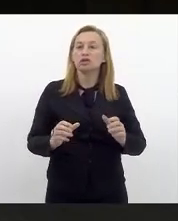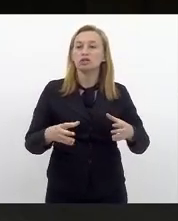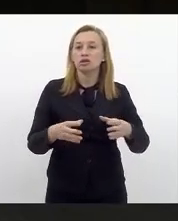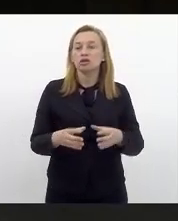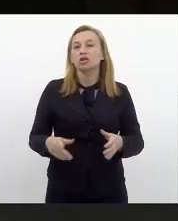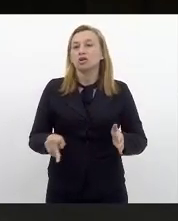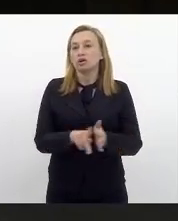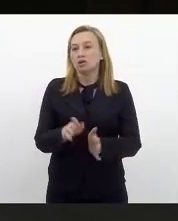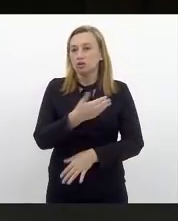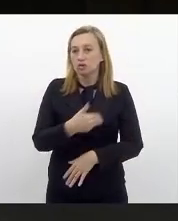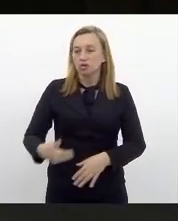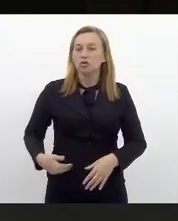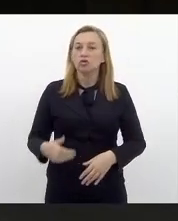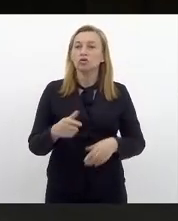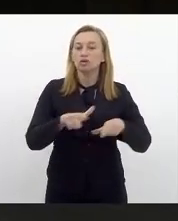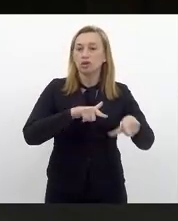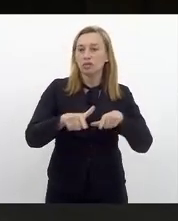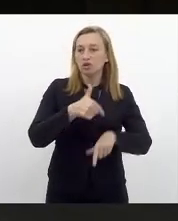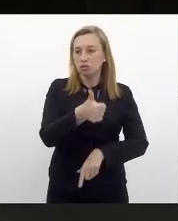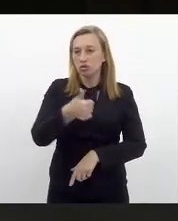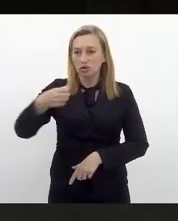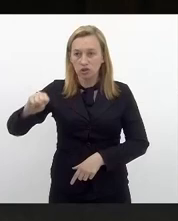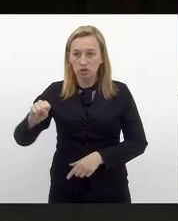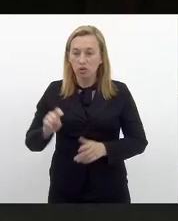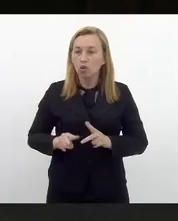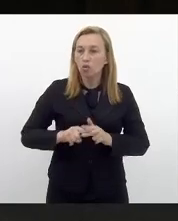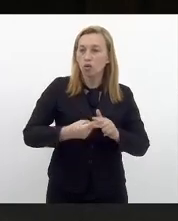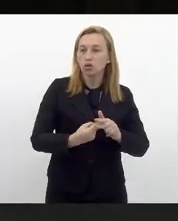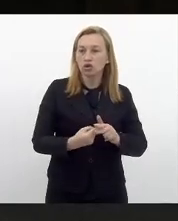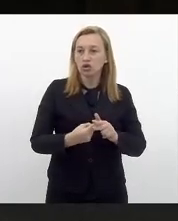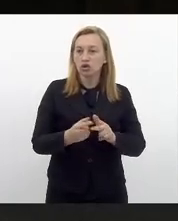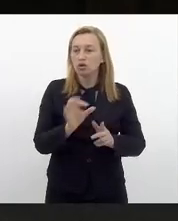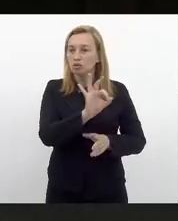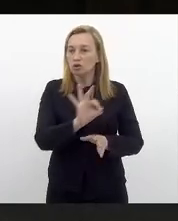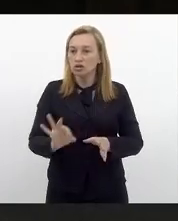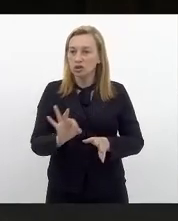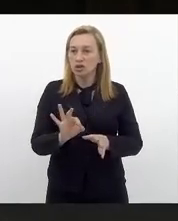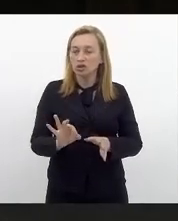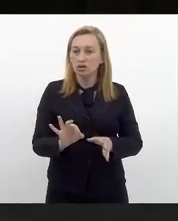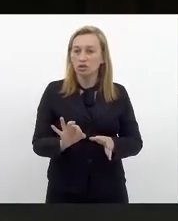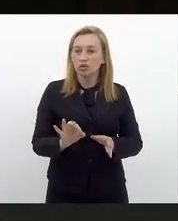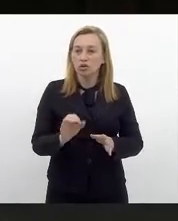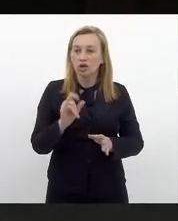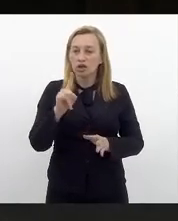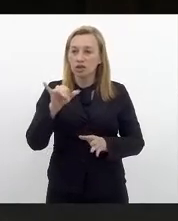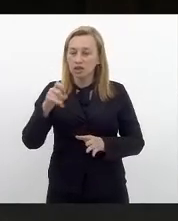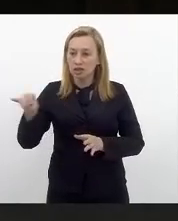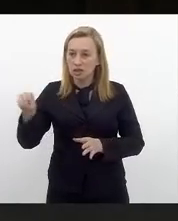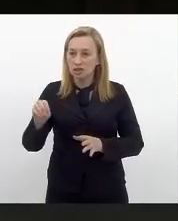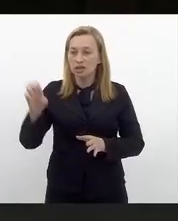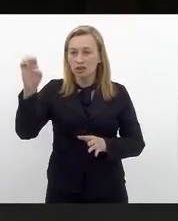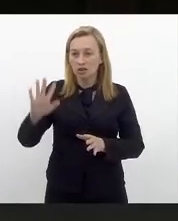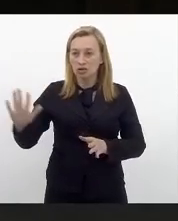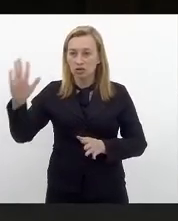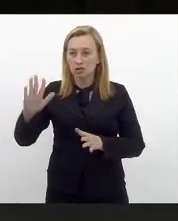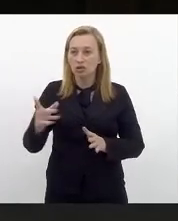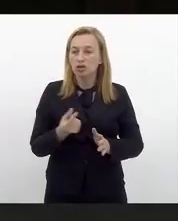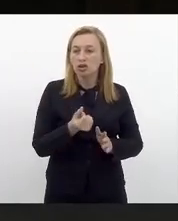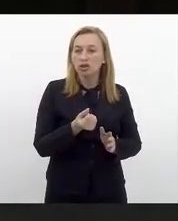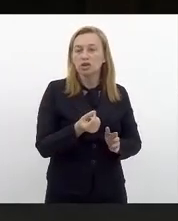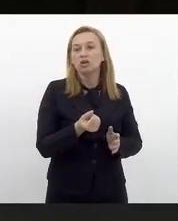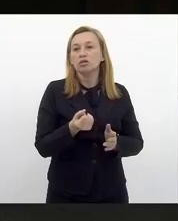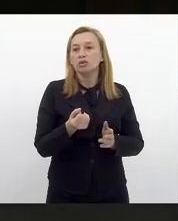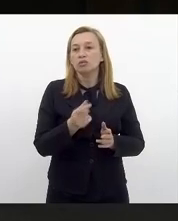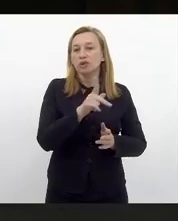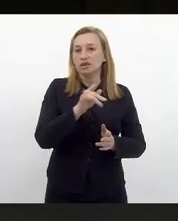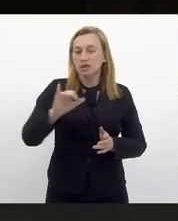no exercício de 2018 corrigidas em percentual equivalente ao índice Nacional de preços ao consumidor amplo